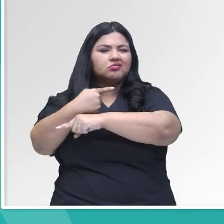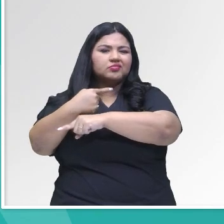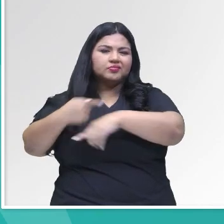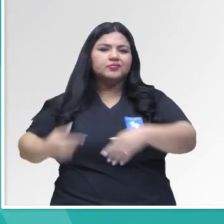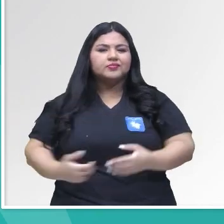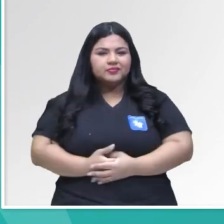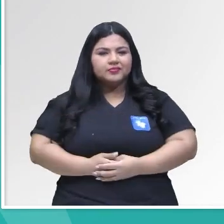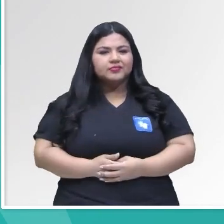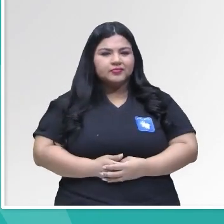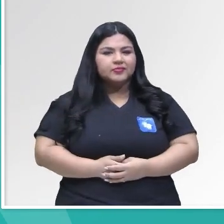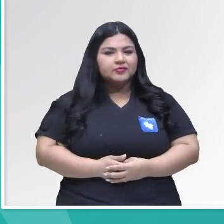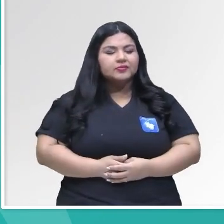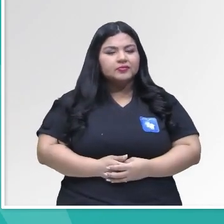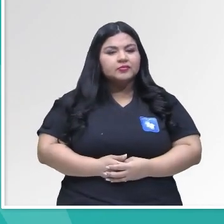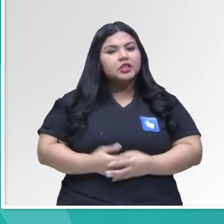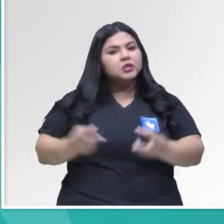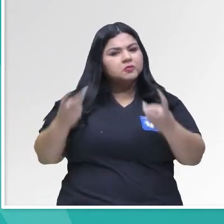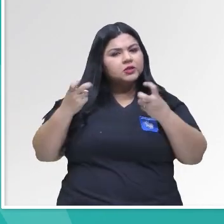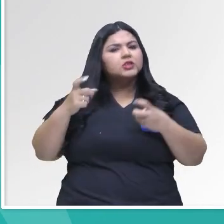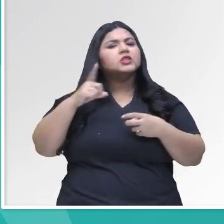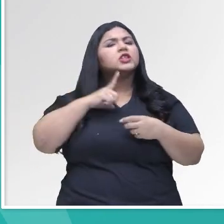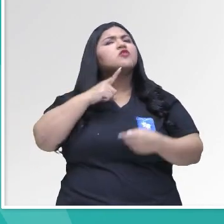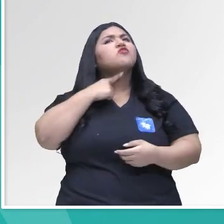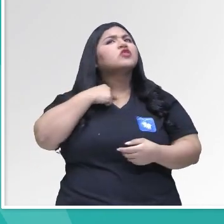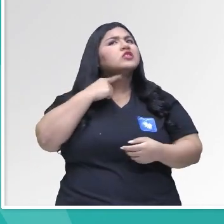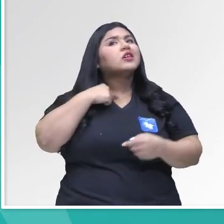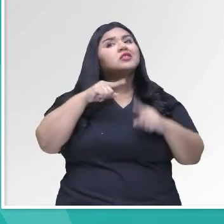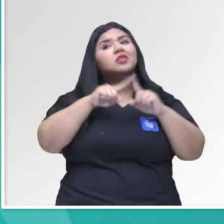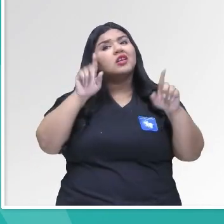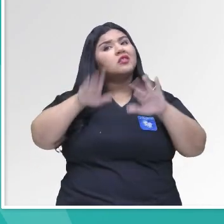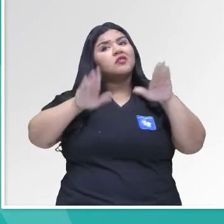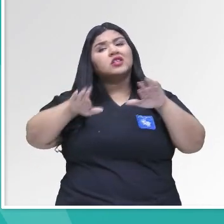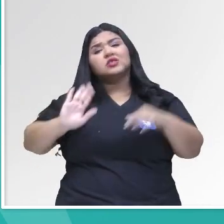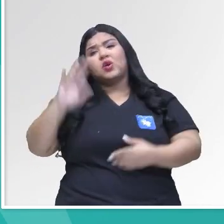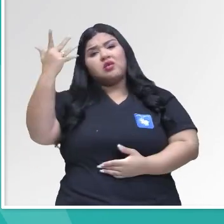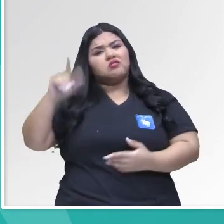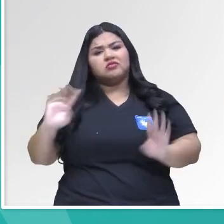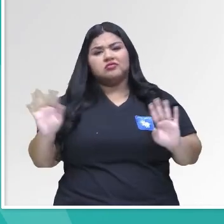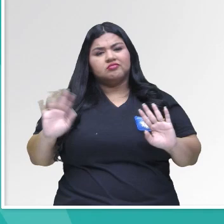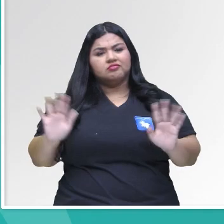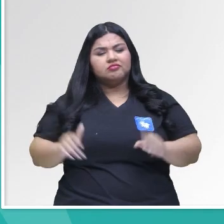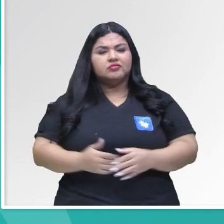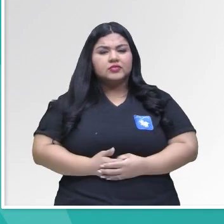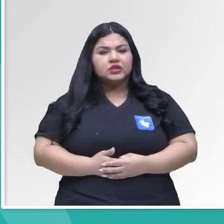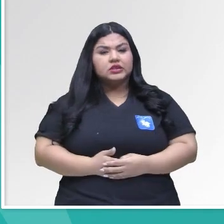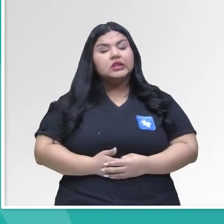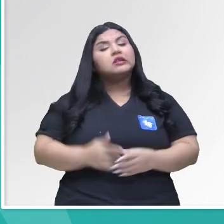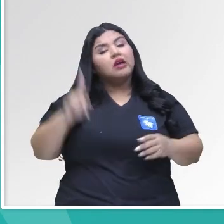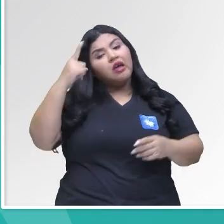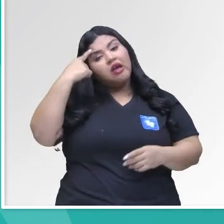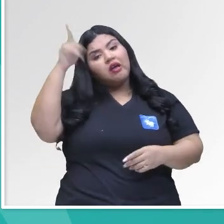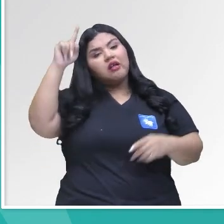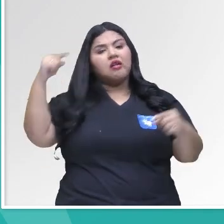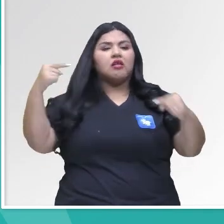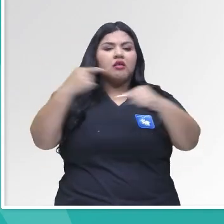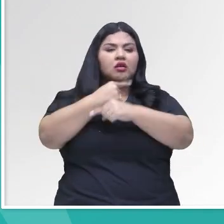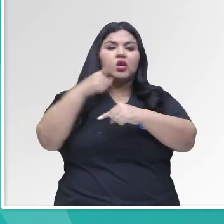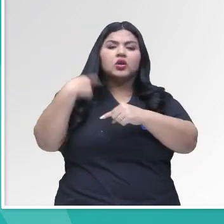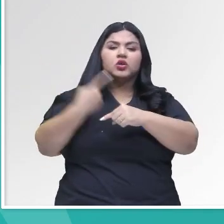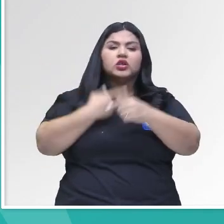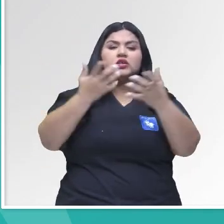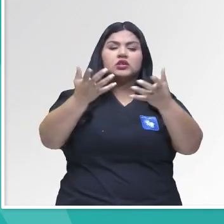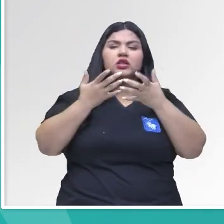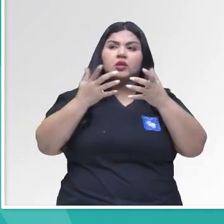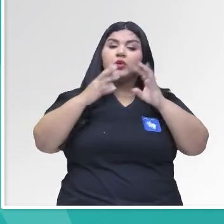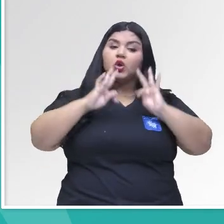Percebeu? Então eu tenho uma vontade, mas nem sempre isso é possível. Ora, é uma ideia contrária. Nós queremos que